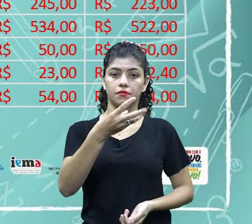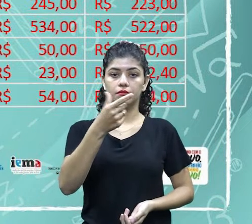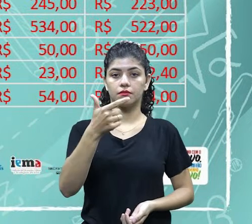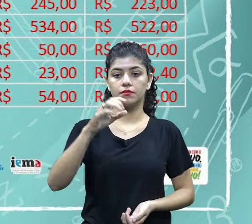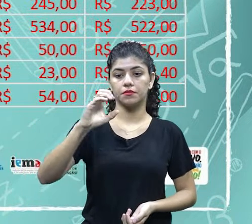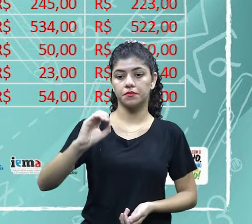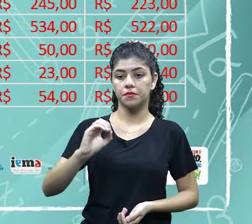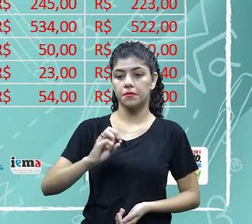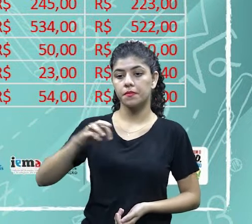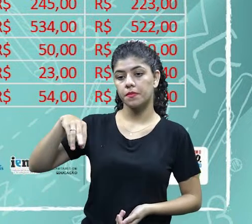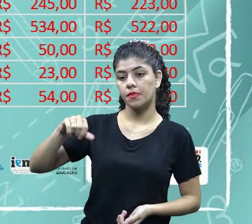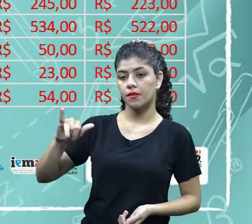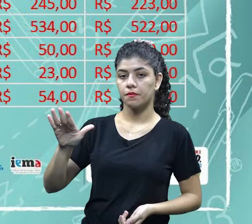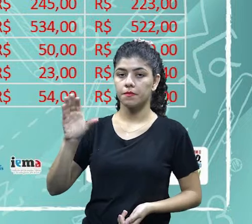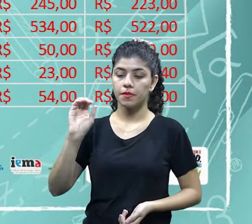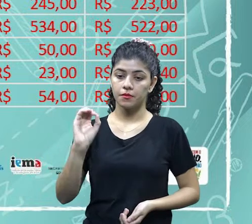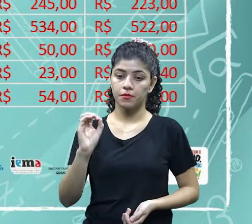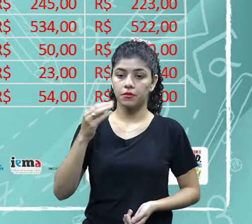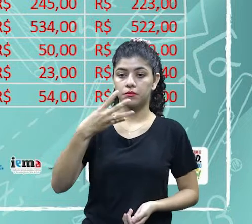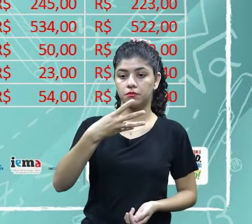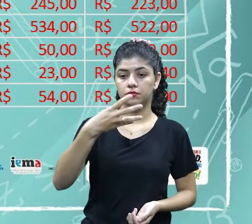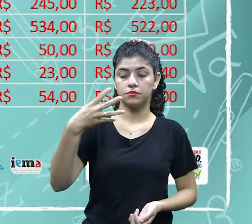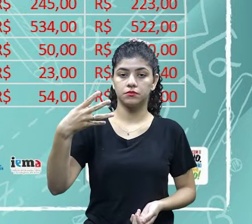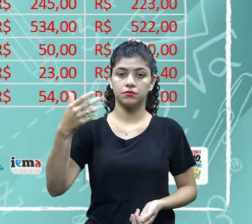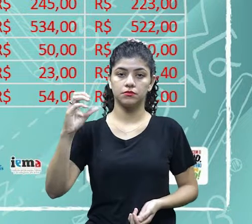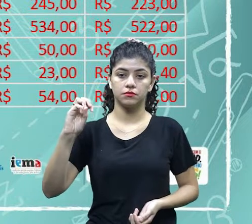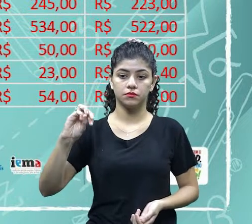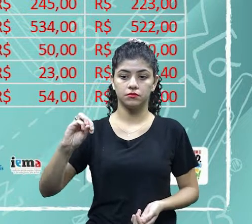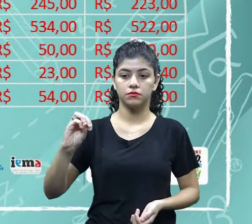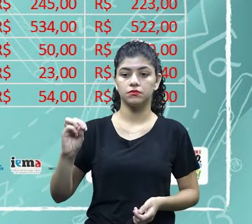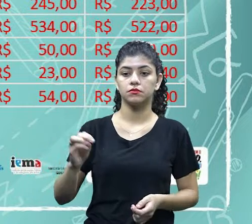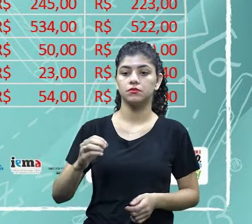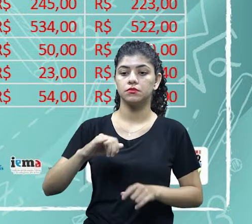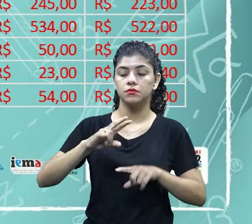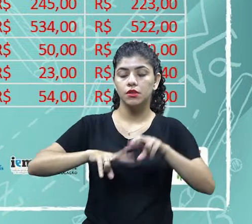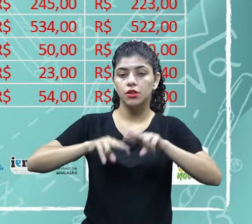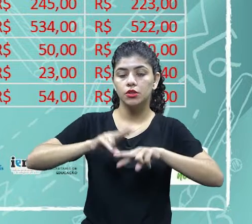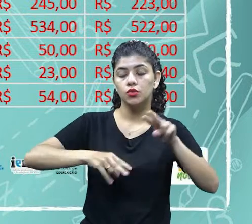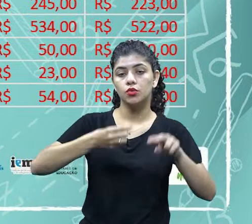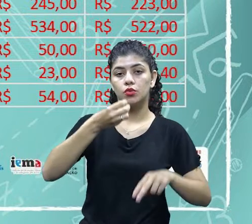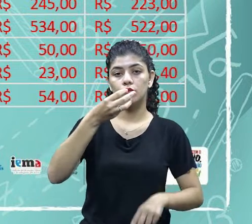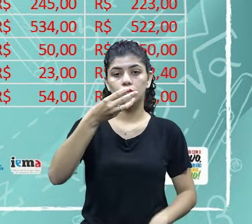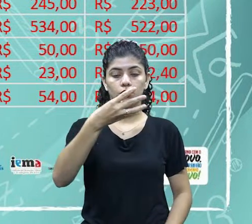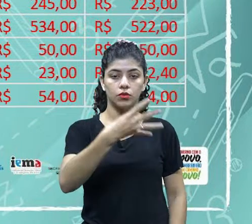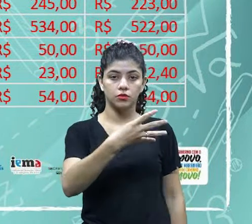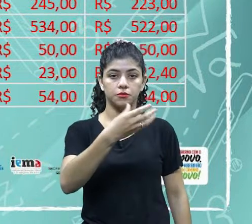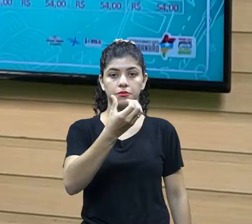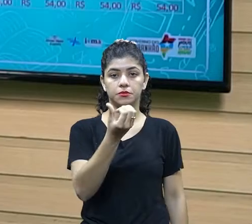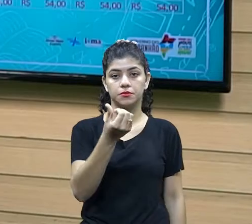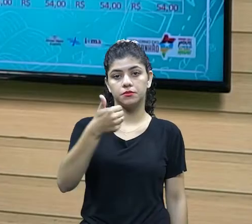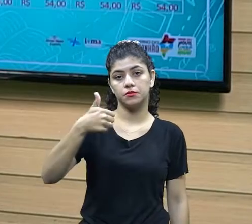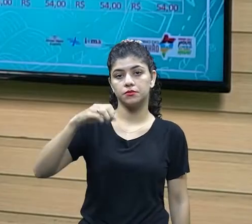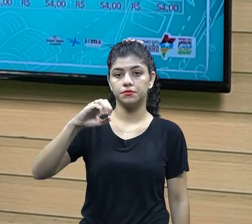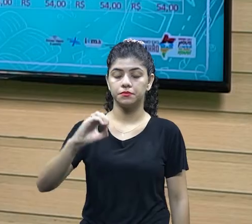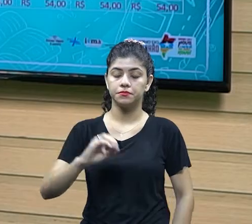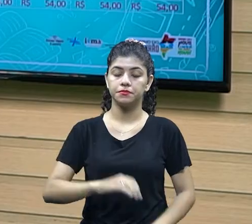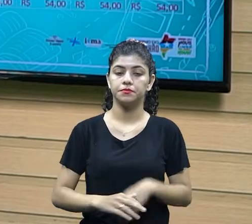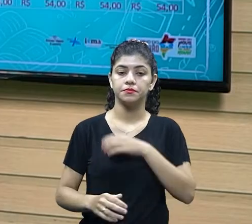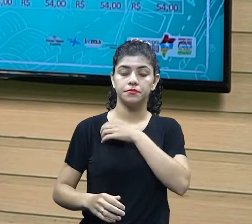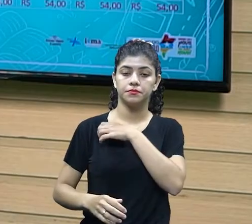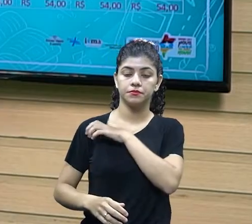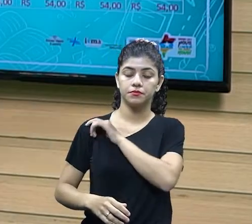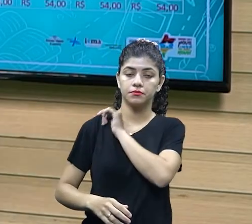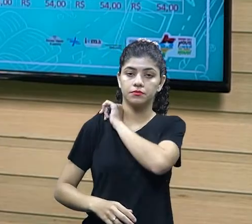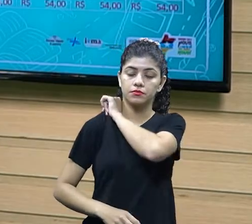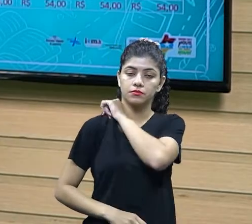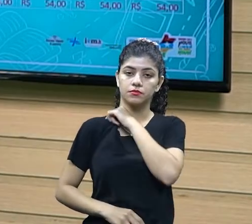Em maio, 4.430. E em junho, 4.610. Então vejam que, com